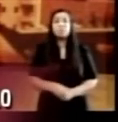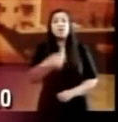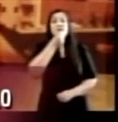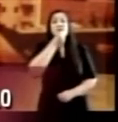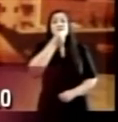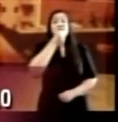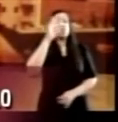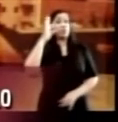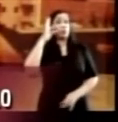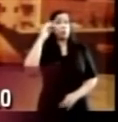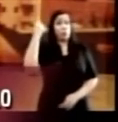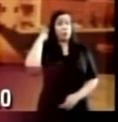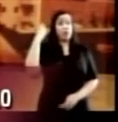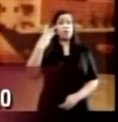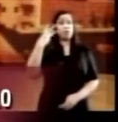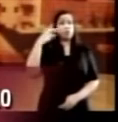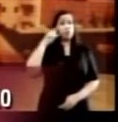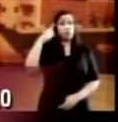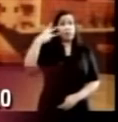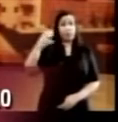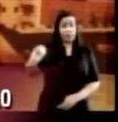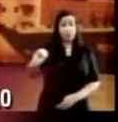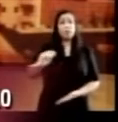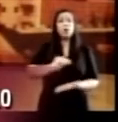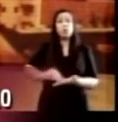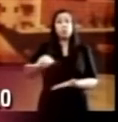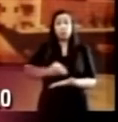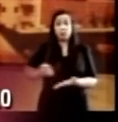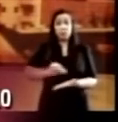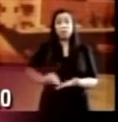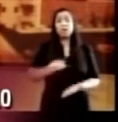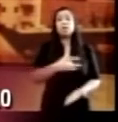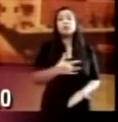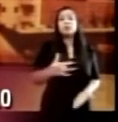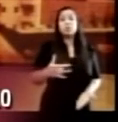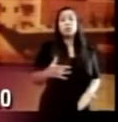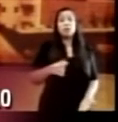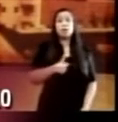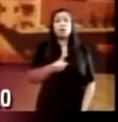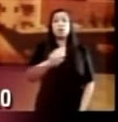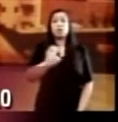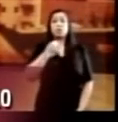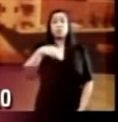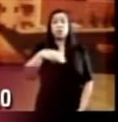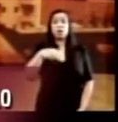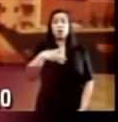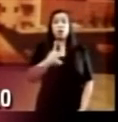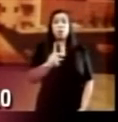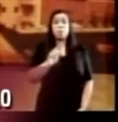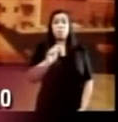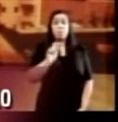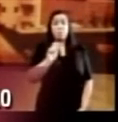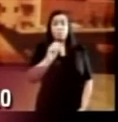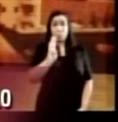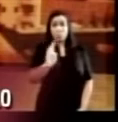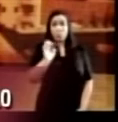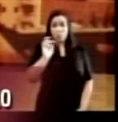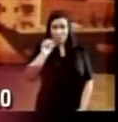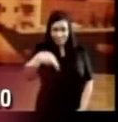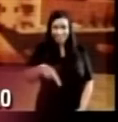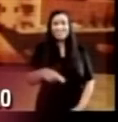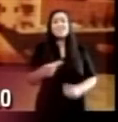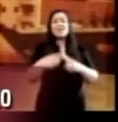de quarta-feira, dia 30, o secretário estadual de Saúde, Jean Gorintein, disse que, devido